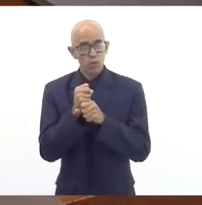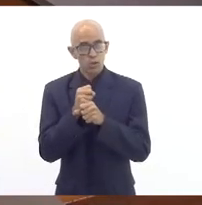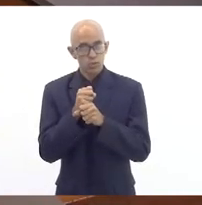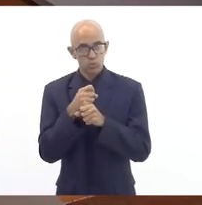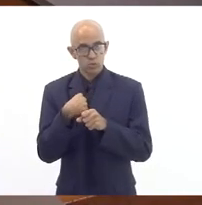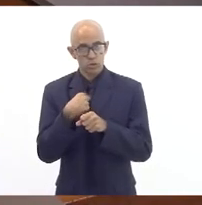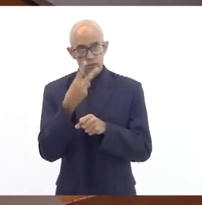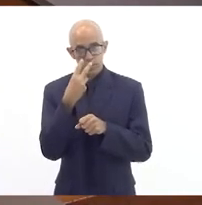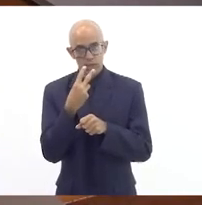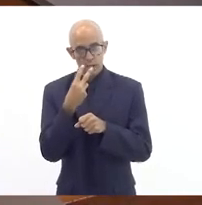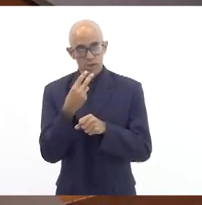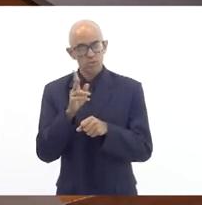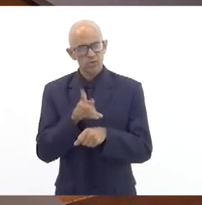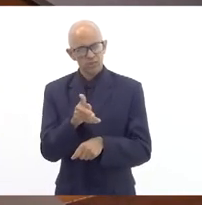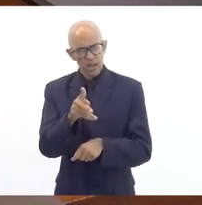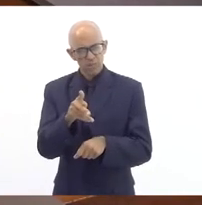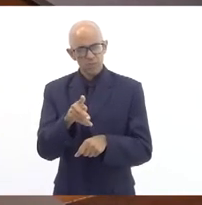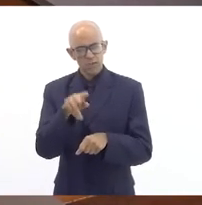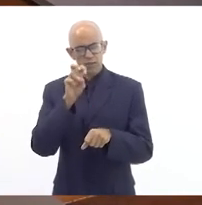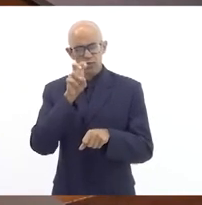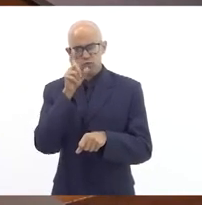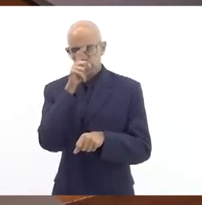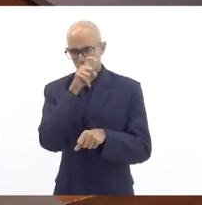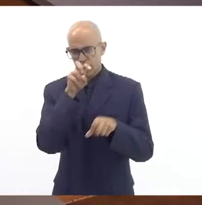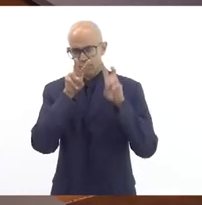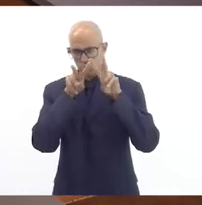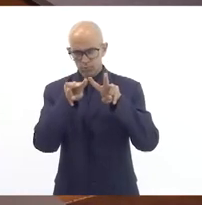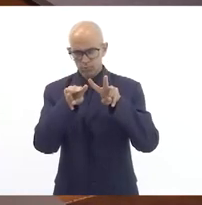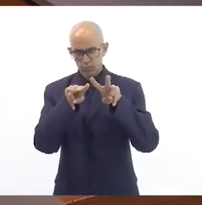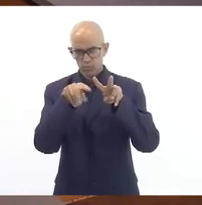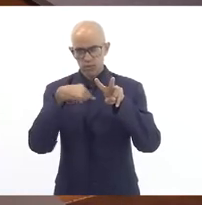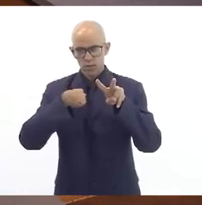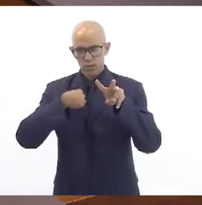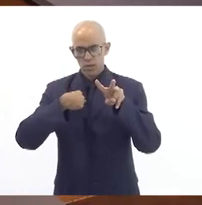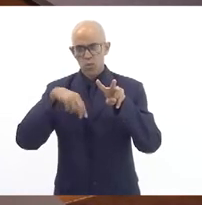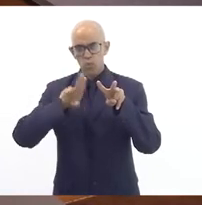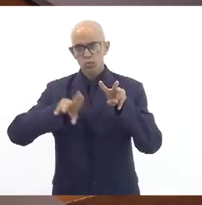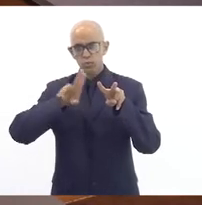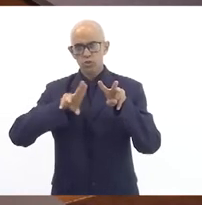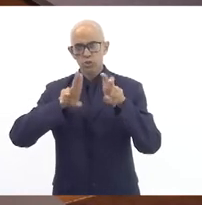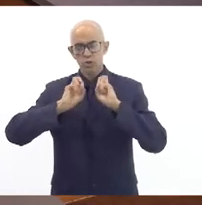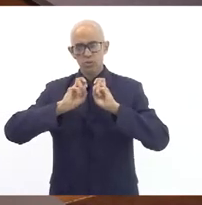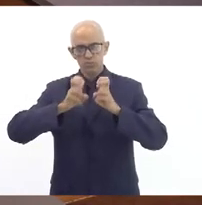baixa visão. Usei o terminal ao longo da minha faculdade. Eu